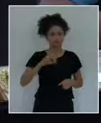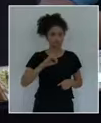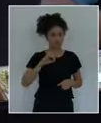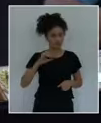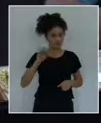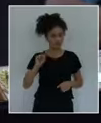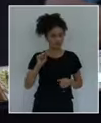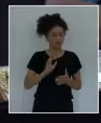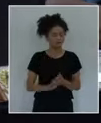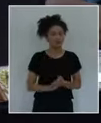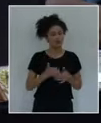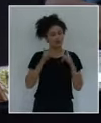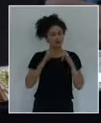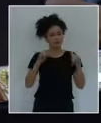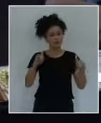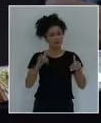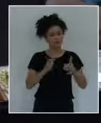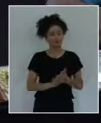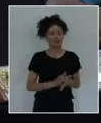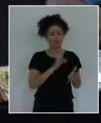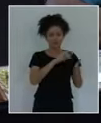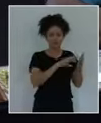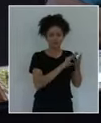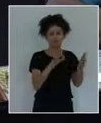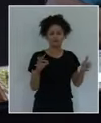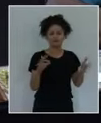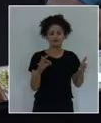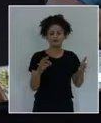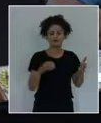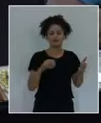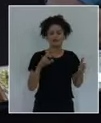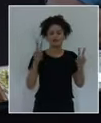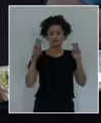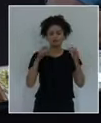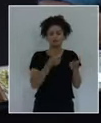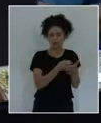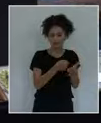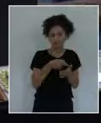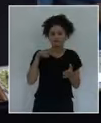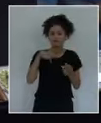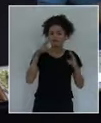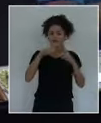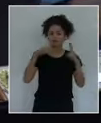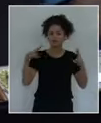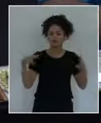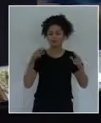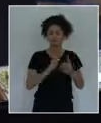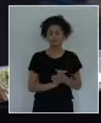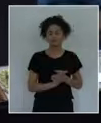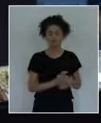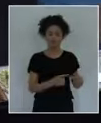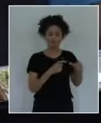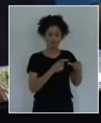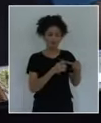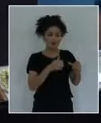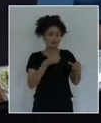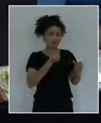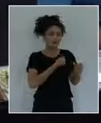emitido o parecer prévio sobre as contas desse município na sessão de